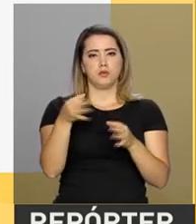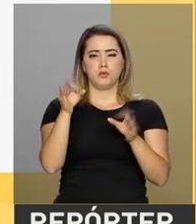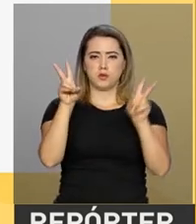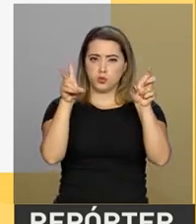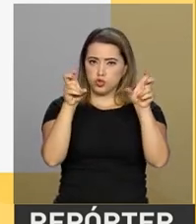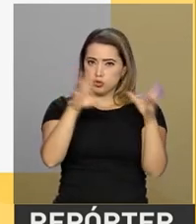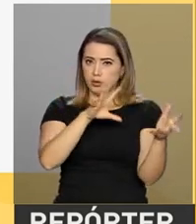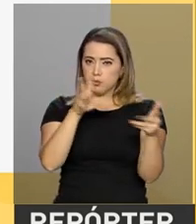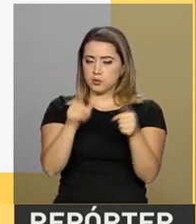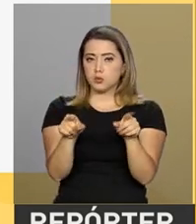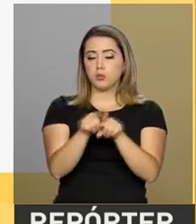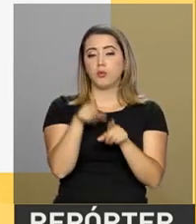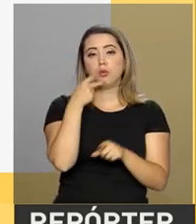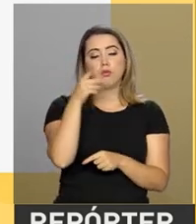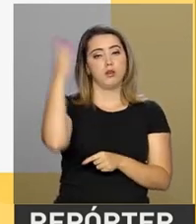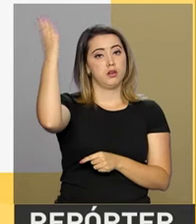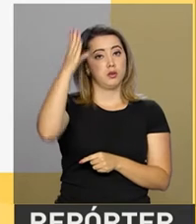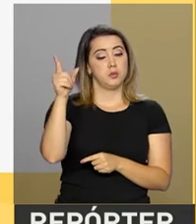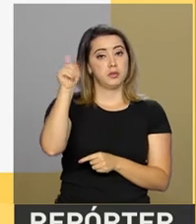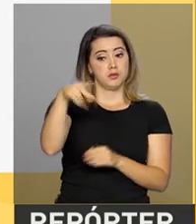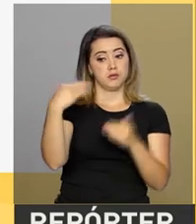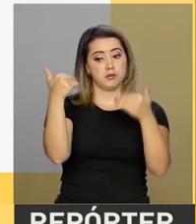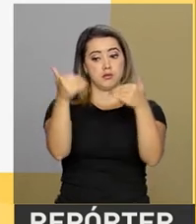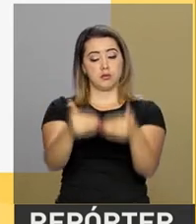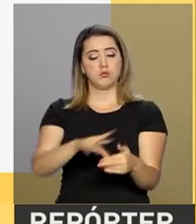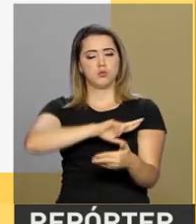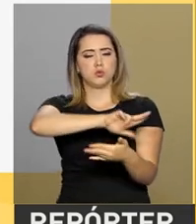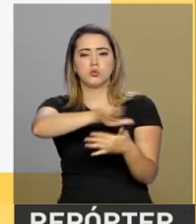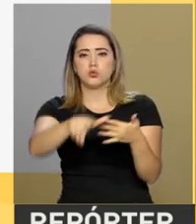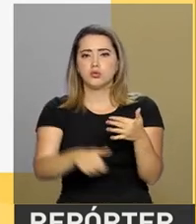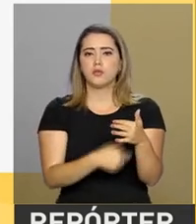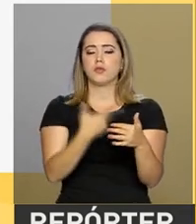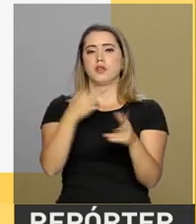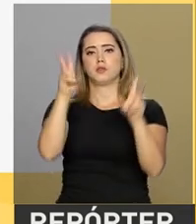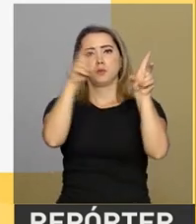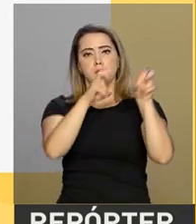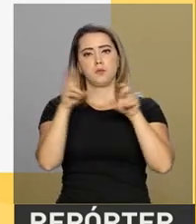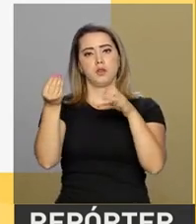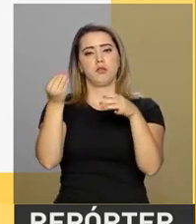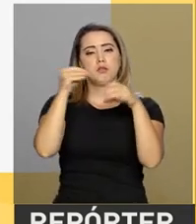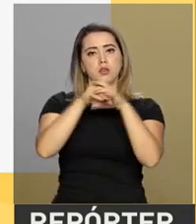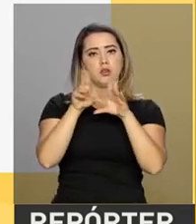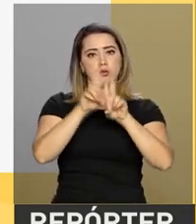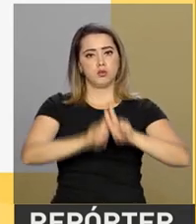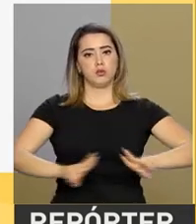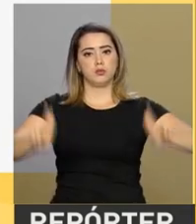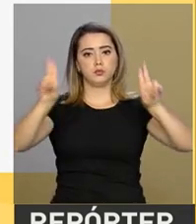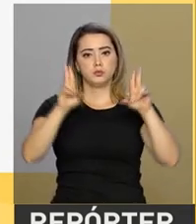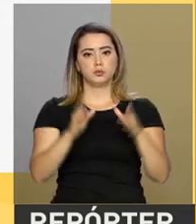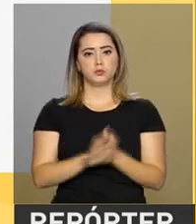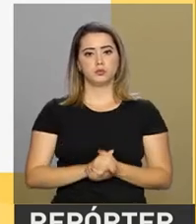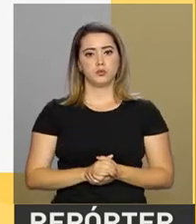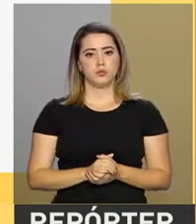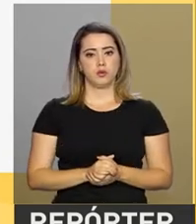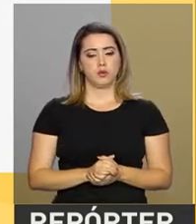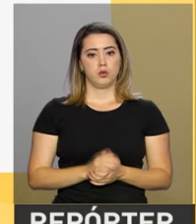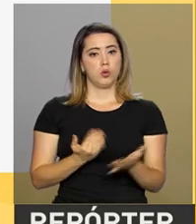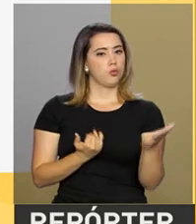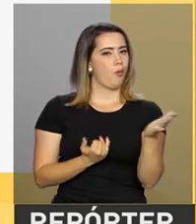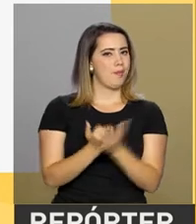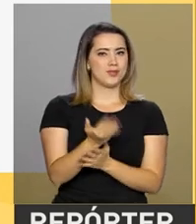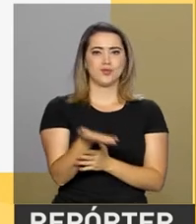explica que o brasil é protagonista no debate de vários assuntos dentro das nações unidas dessa fundação do organismo